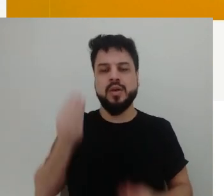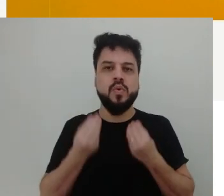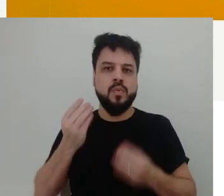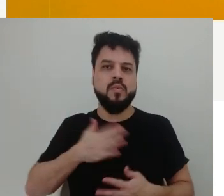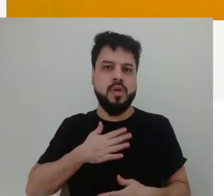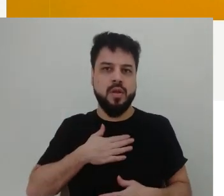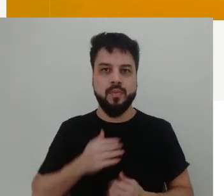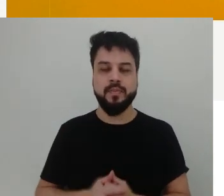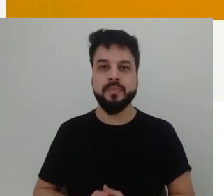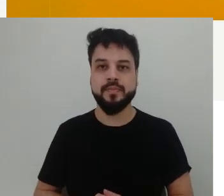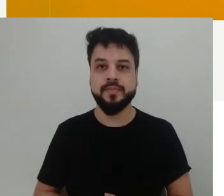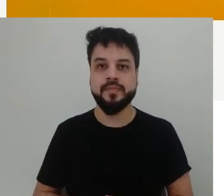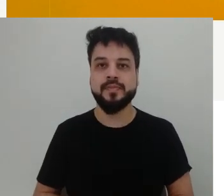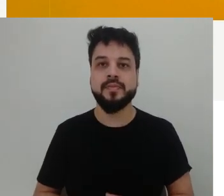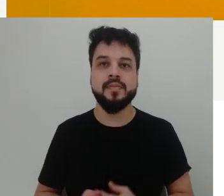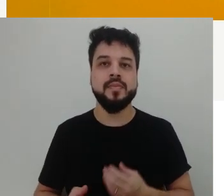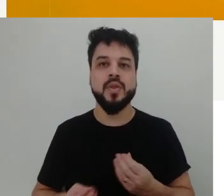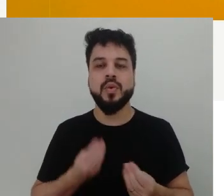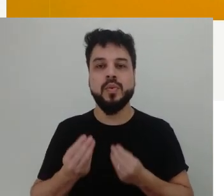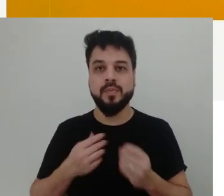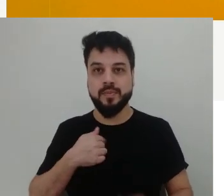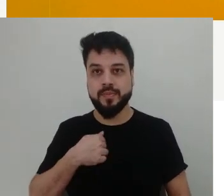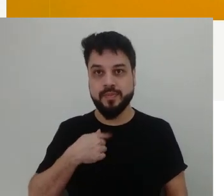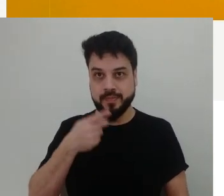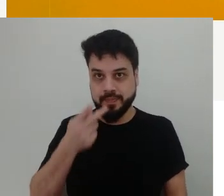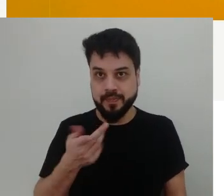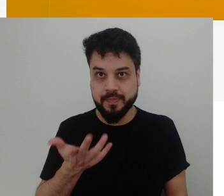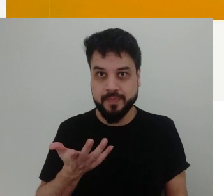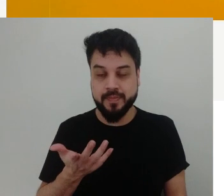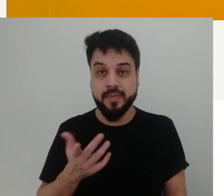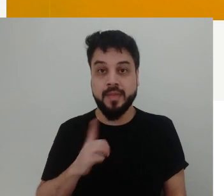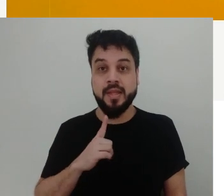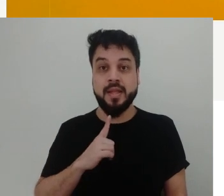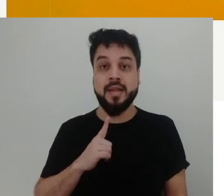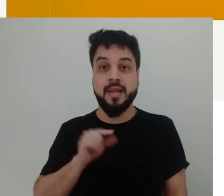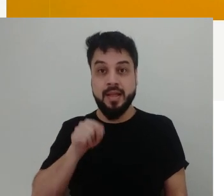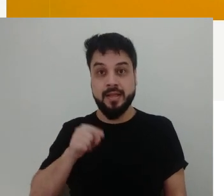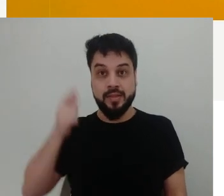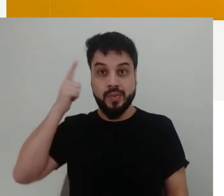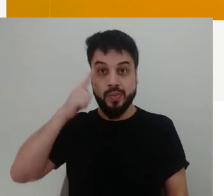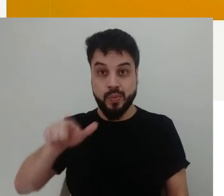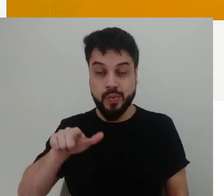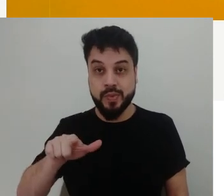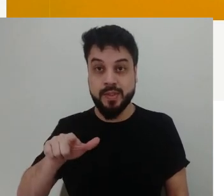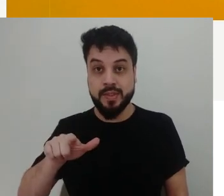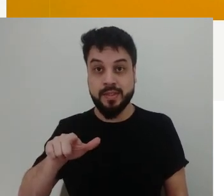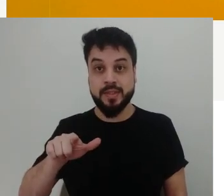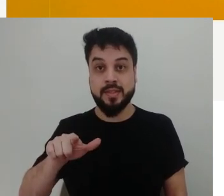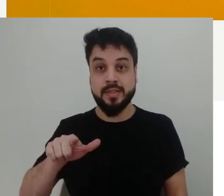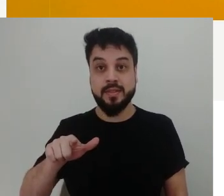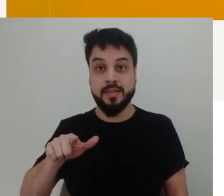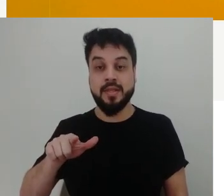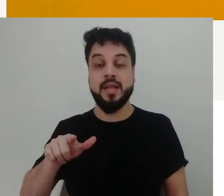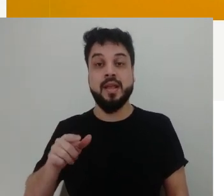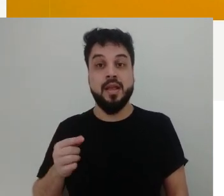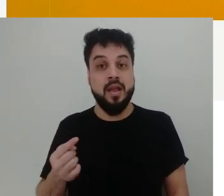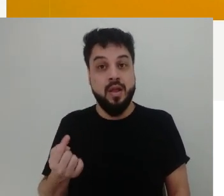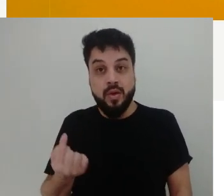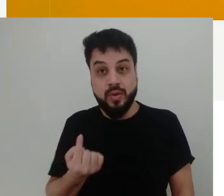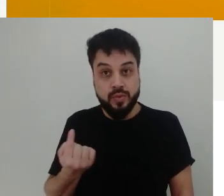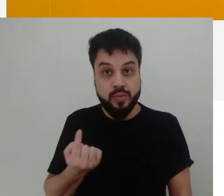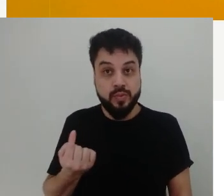propor, ao longo do percurso de formação, algo de coletivo. Os TCCs, as teses, sempre